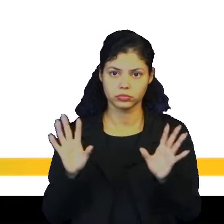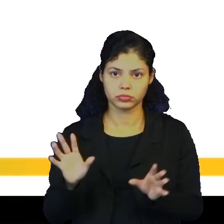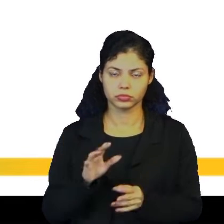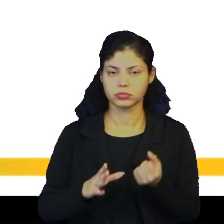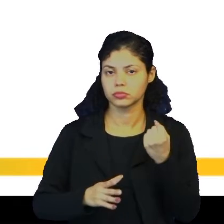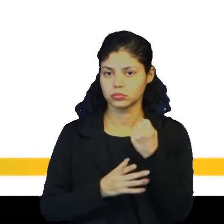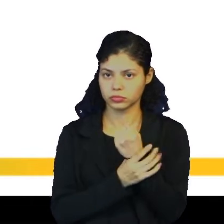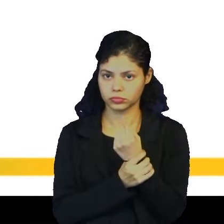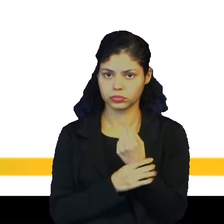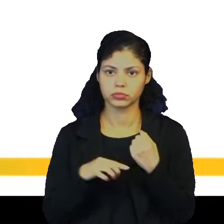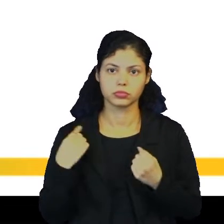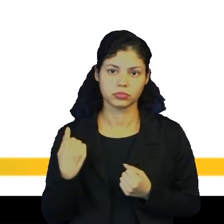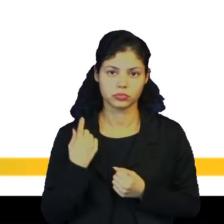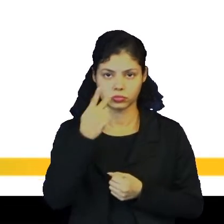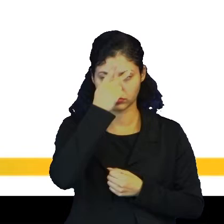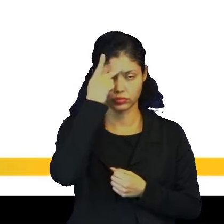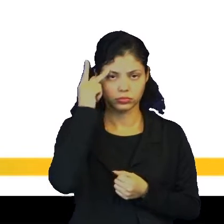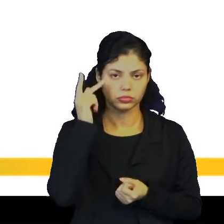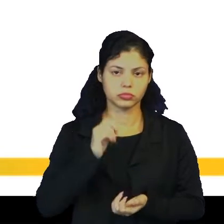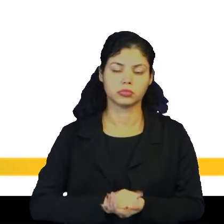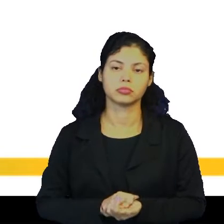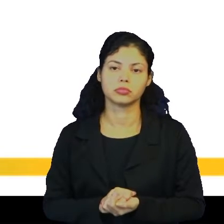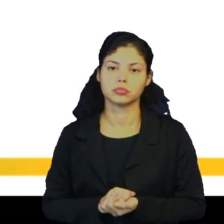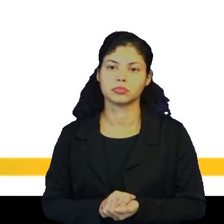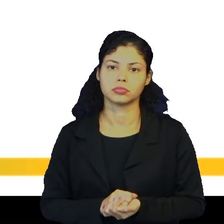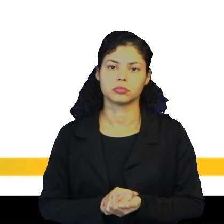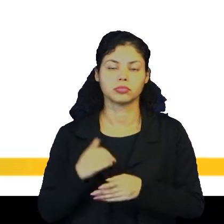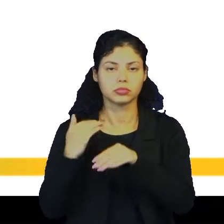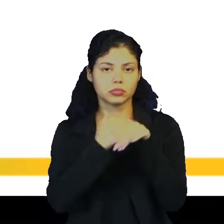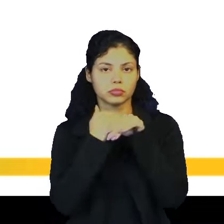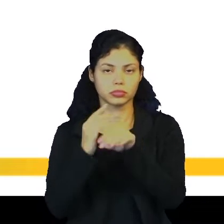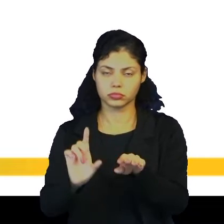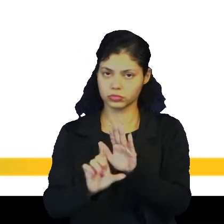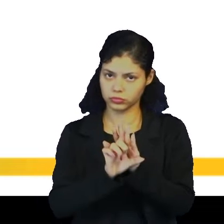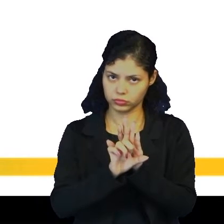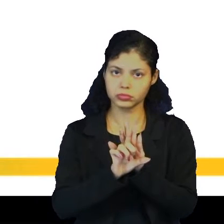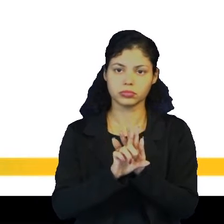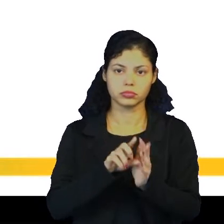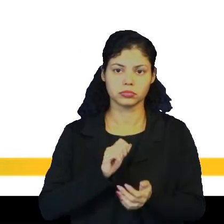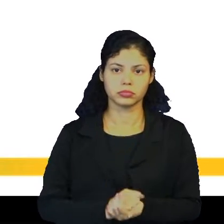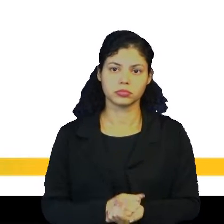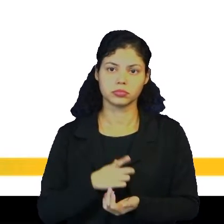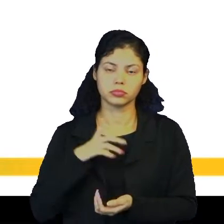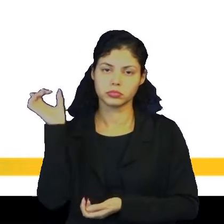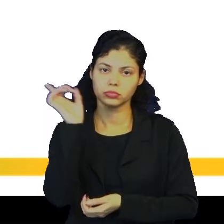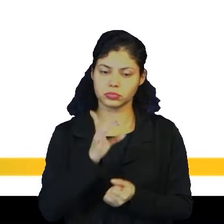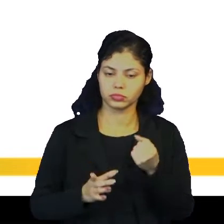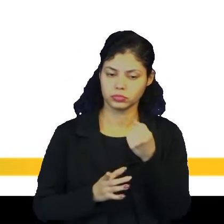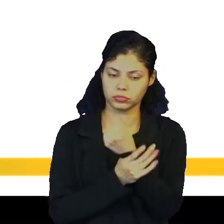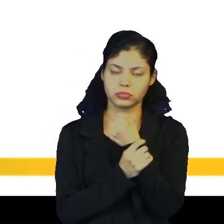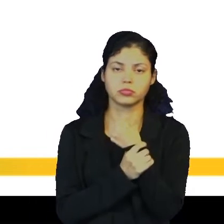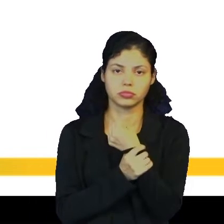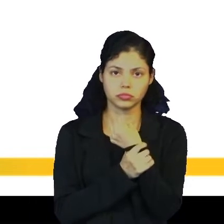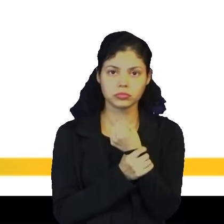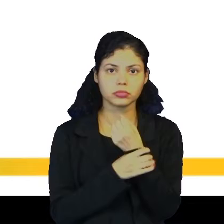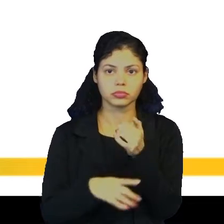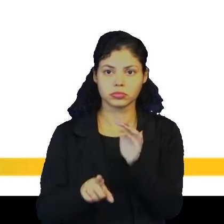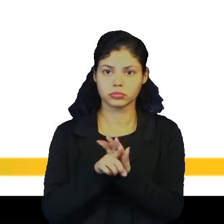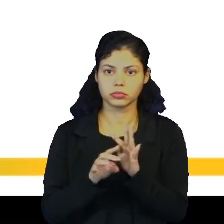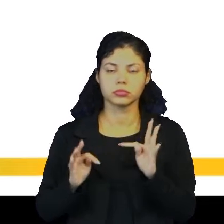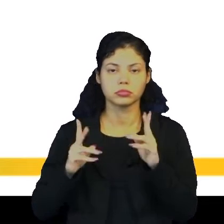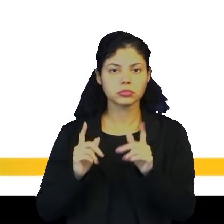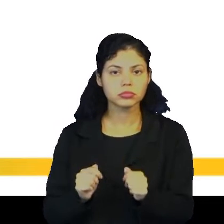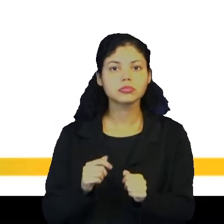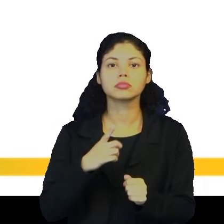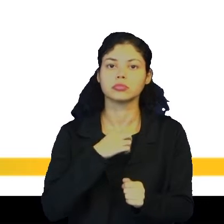à segurança pessoal, Todos são iguais perante a lei, tem direito à proteção da lei, todos